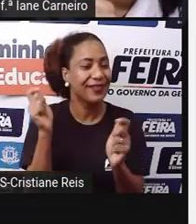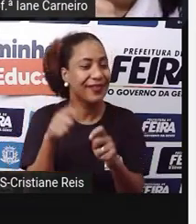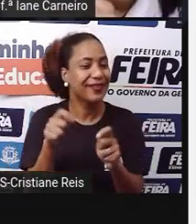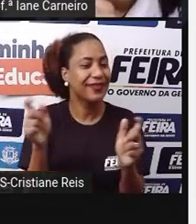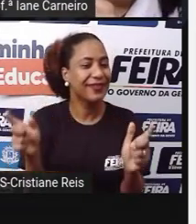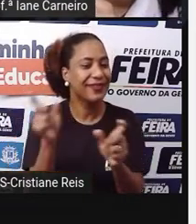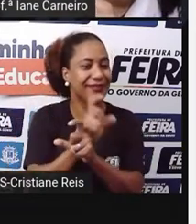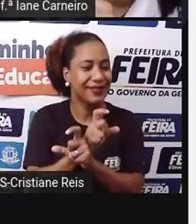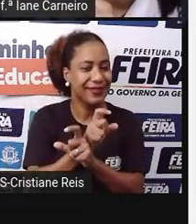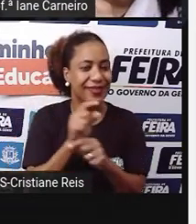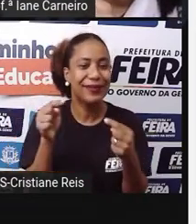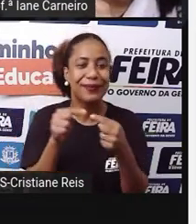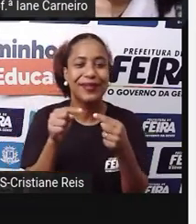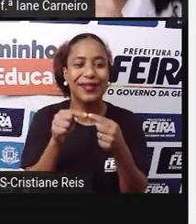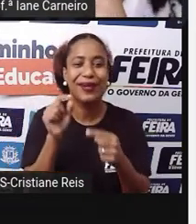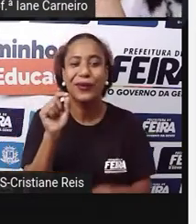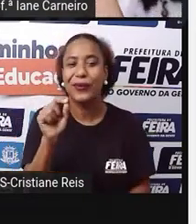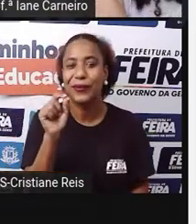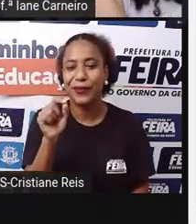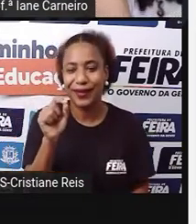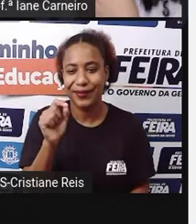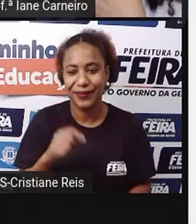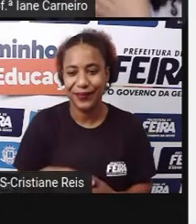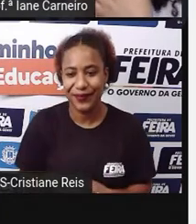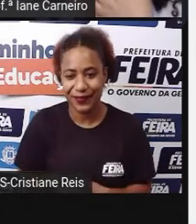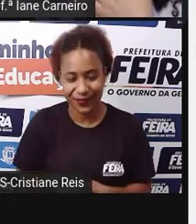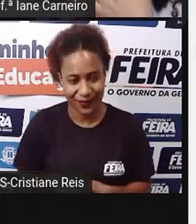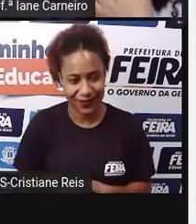o lá, colocar o lá na frente do ma?